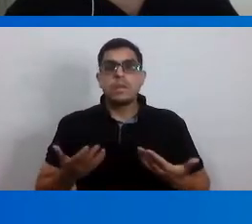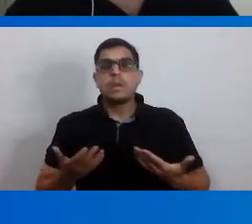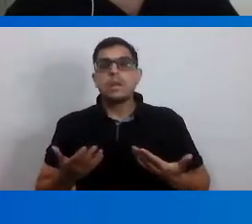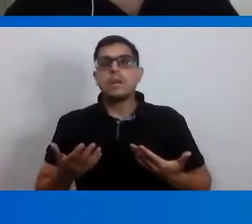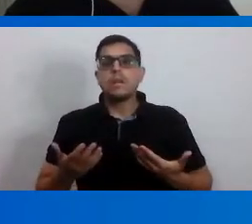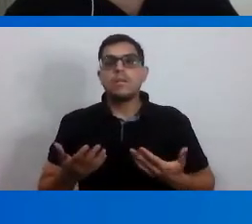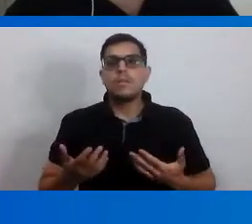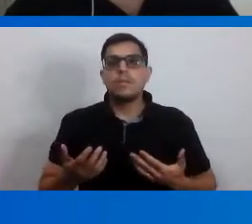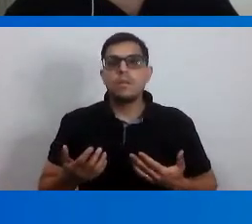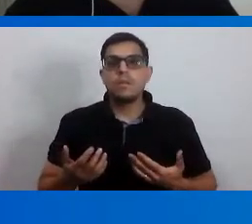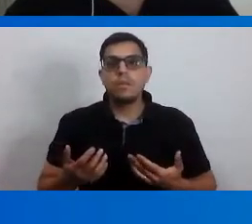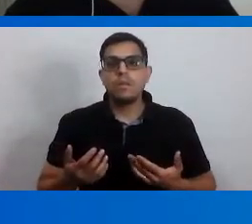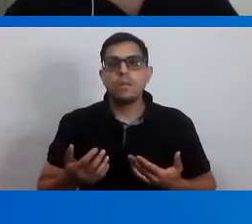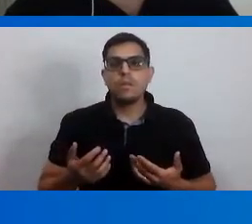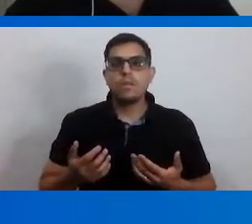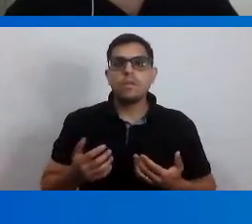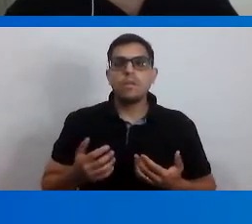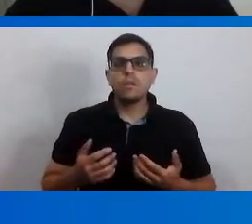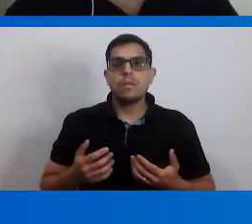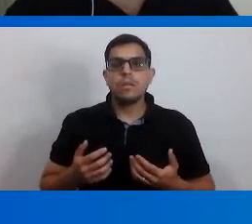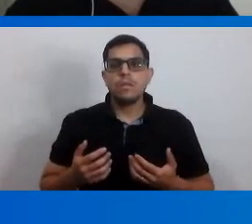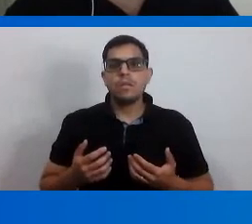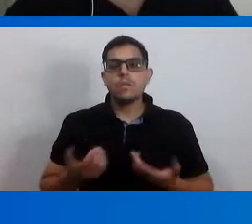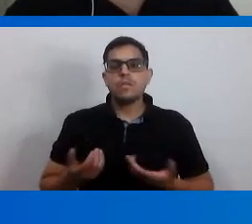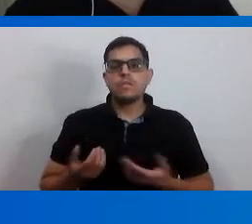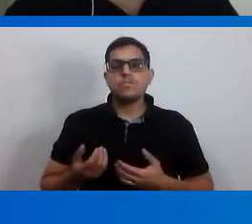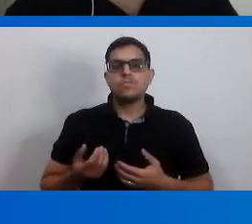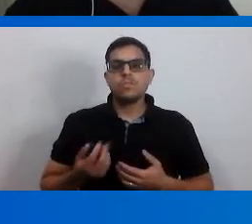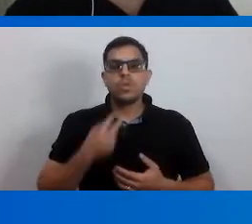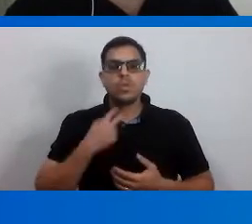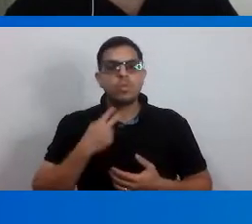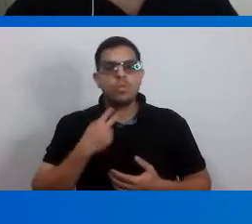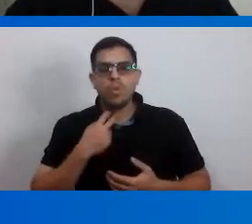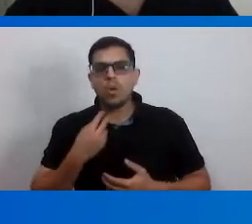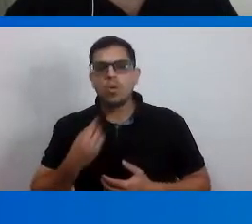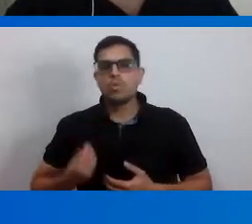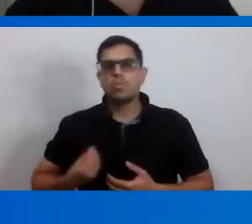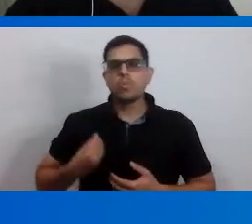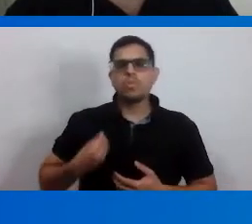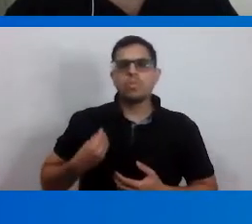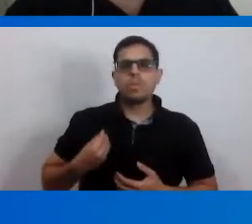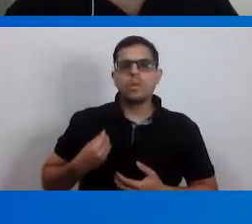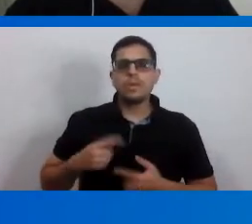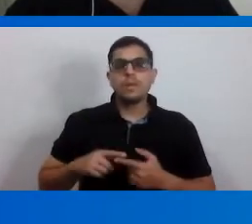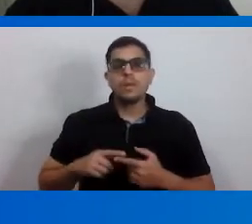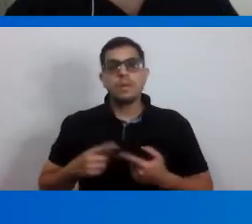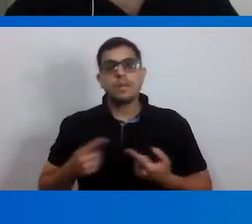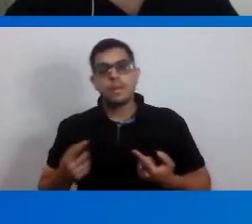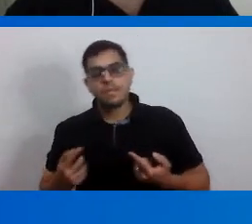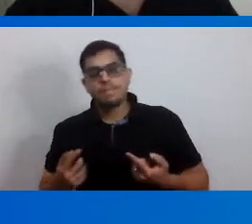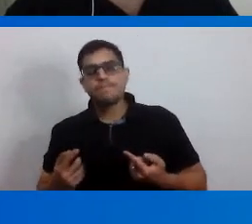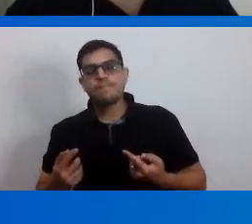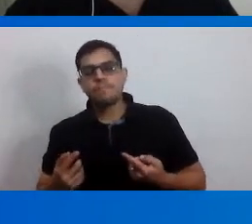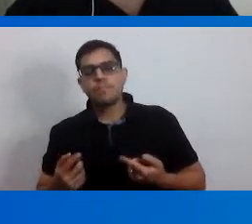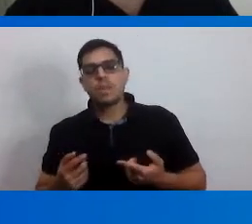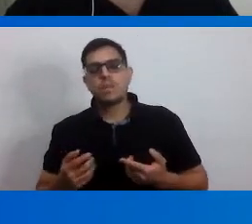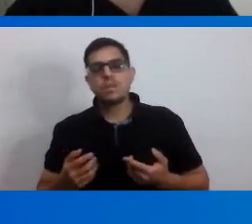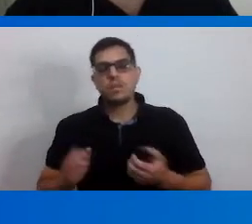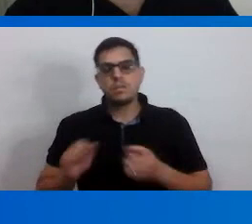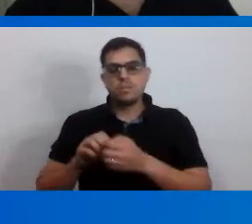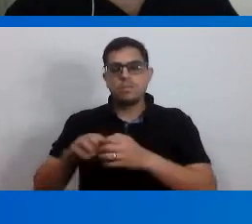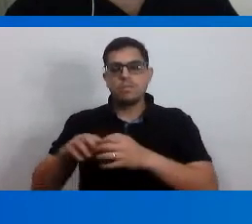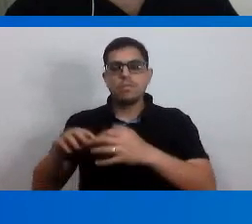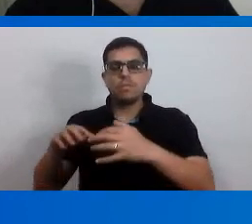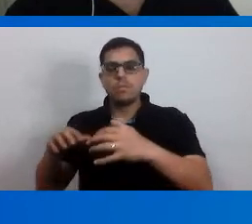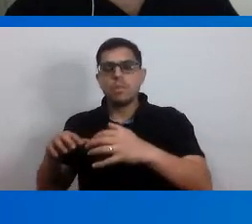suprir essa lacuna entre a Total ausência de possibilidade né de comunicação com esses alunos Então me parece que ao mesmo tempo